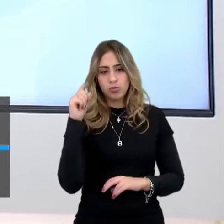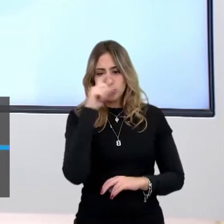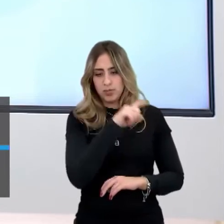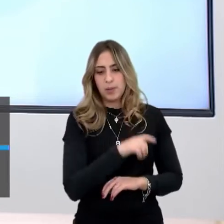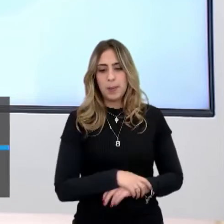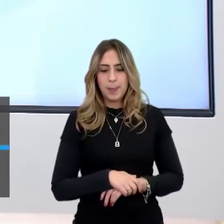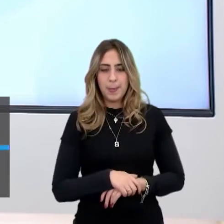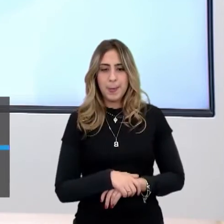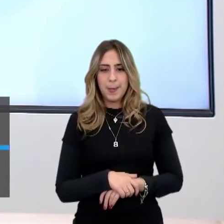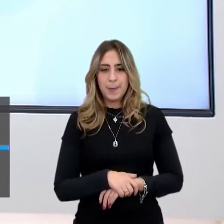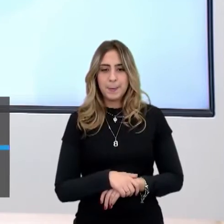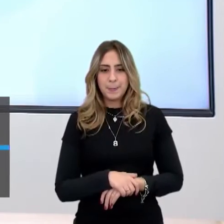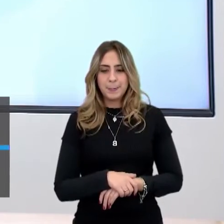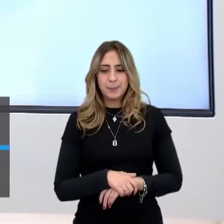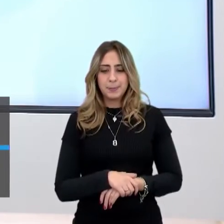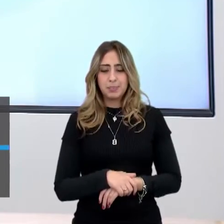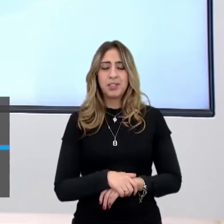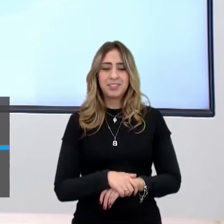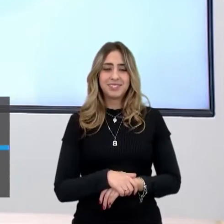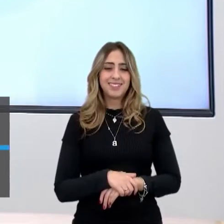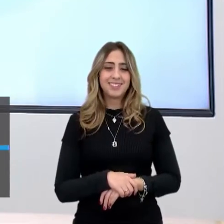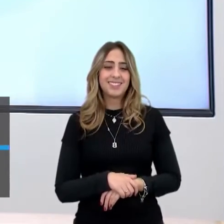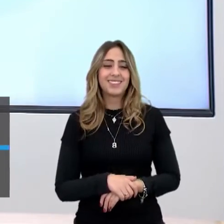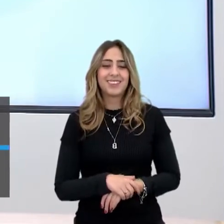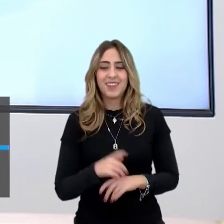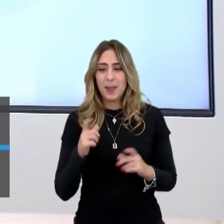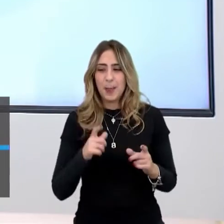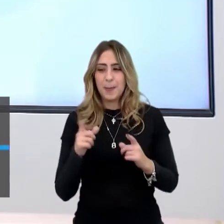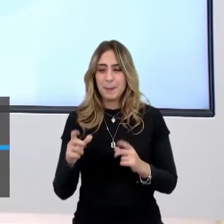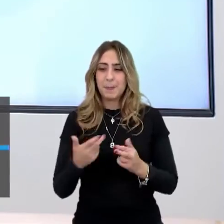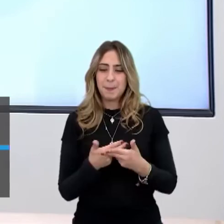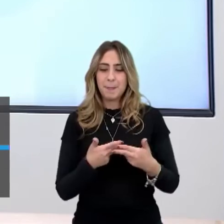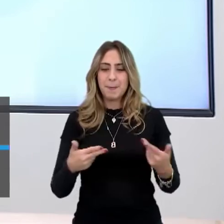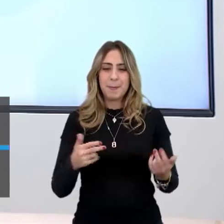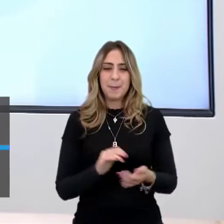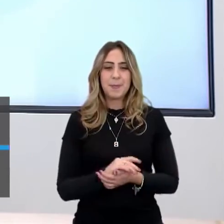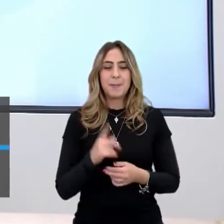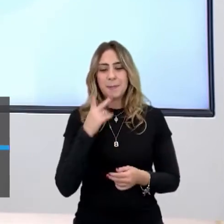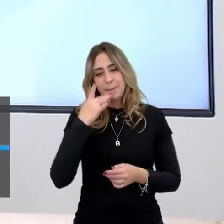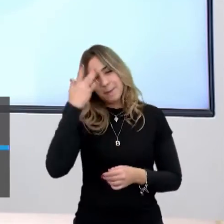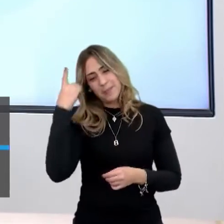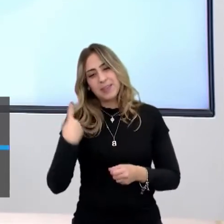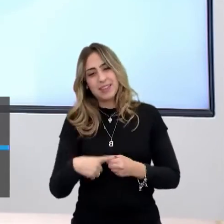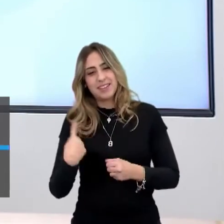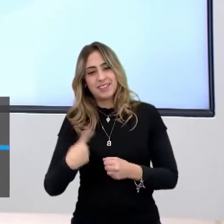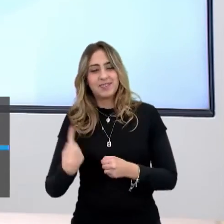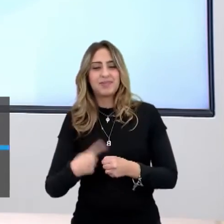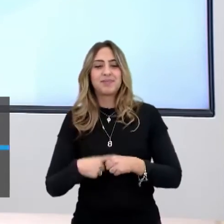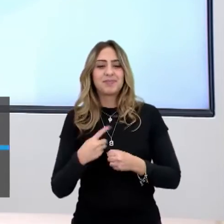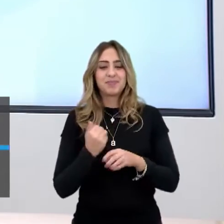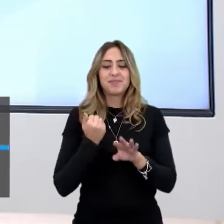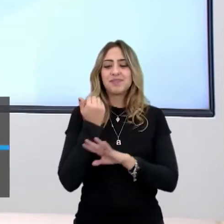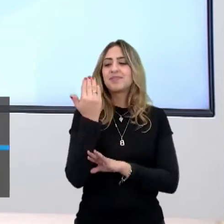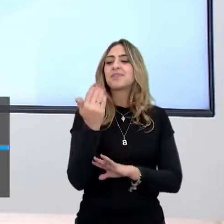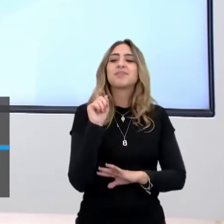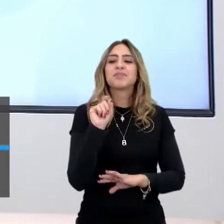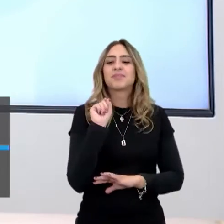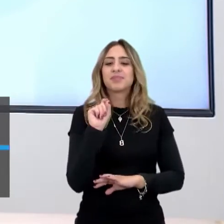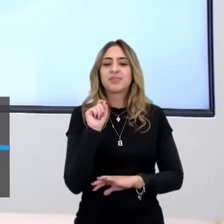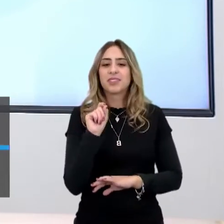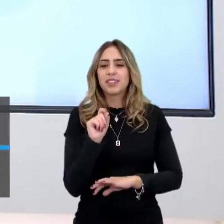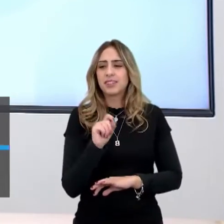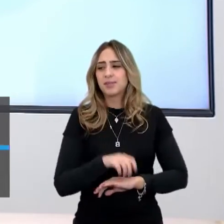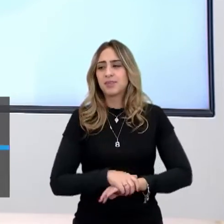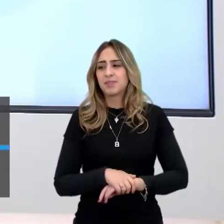que acontece, né? Você vai colocar, como diriam alguns, né, o pessoal do interior, vai colocar o carro à frente dos bois, e